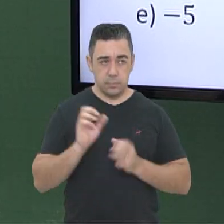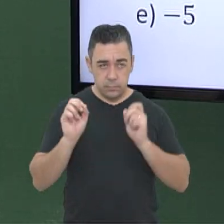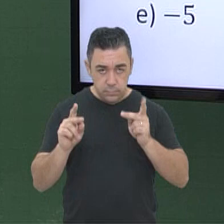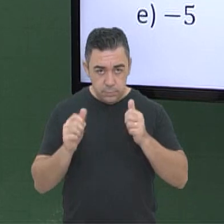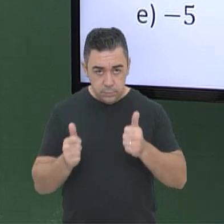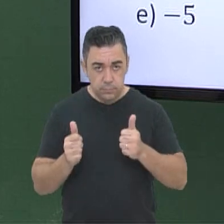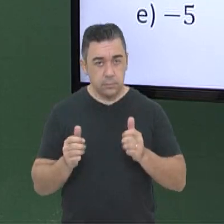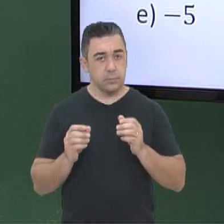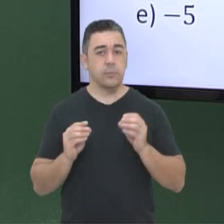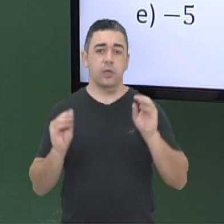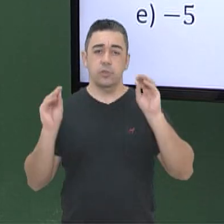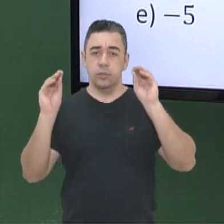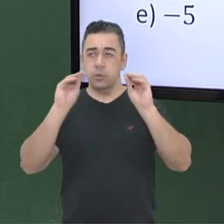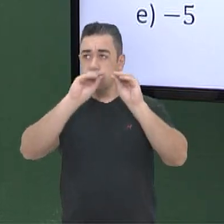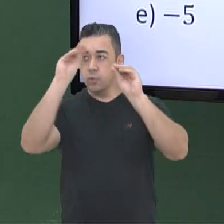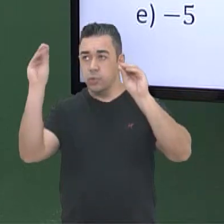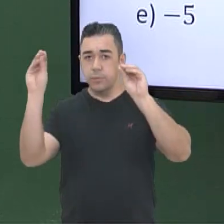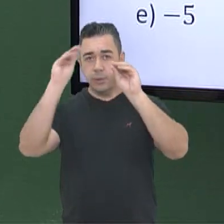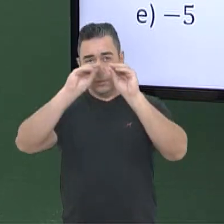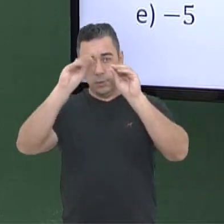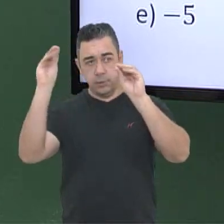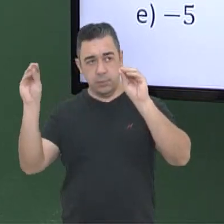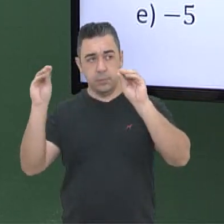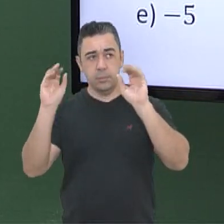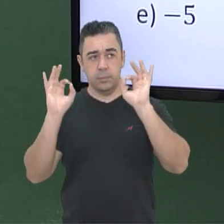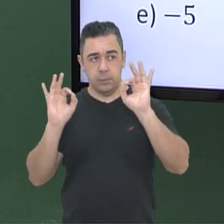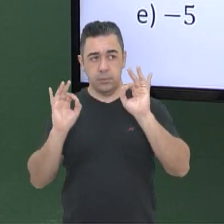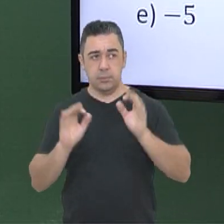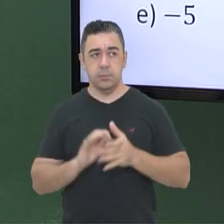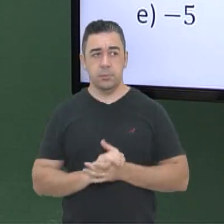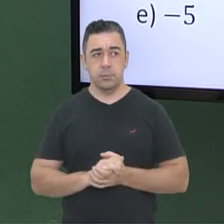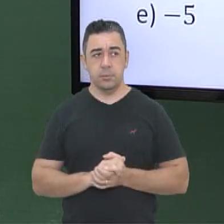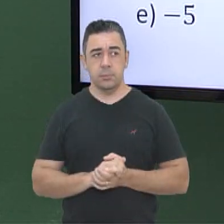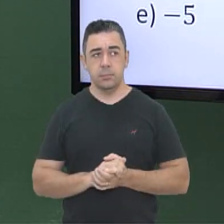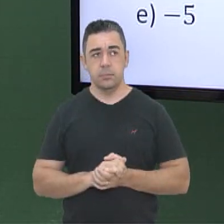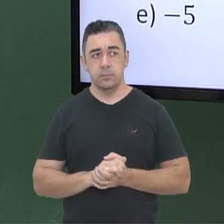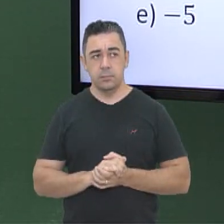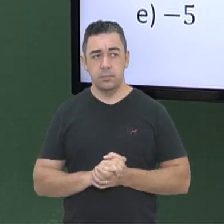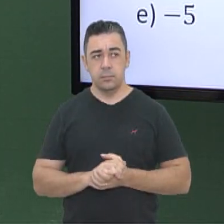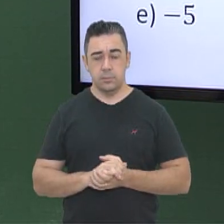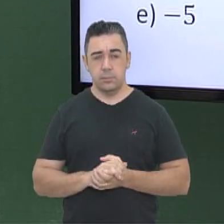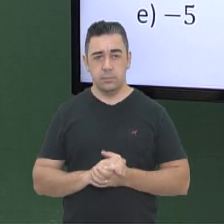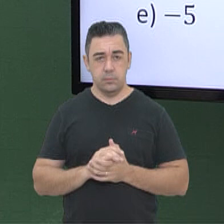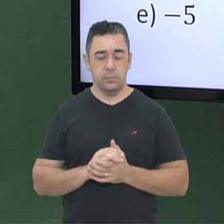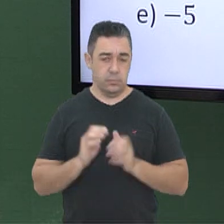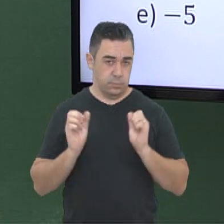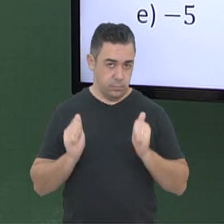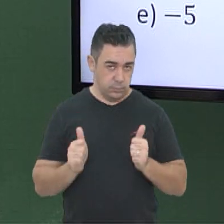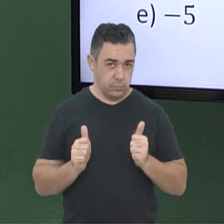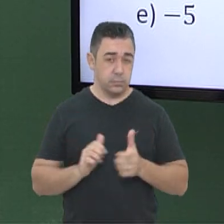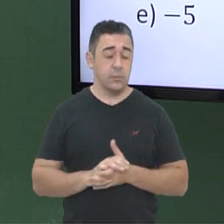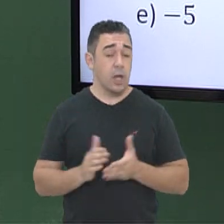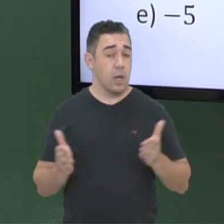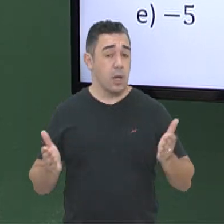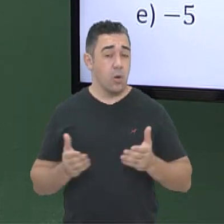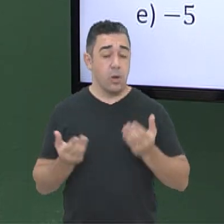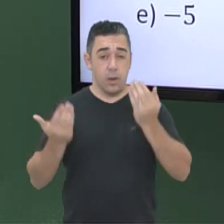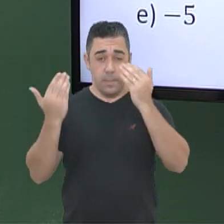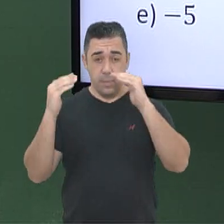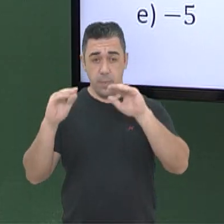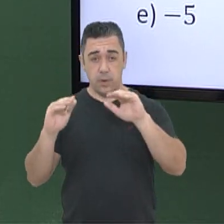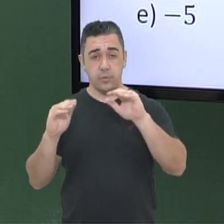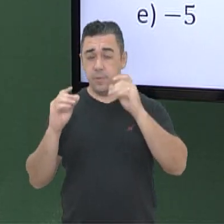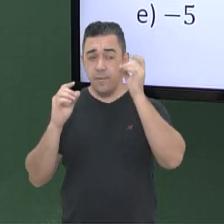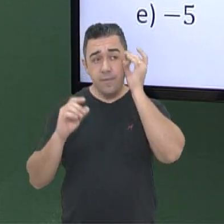ok? Eu distribuí os elementos aqui, essa raiz, vezes essa expressão. Agora embaixo